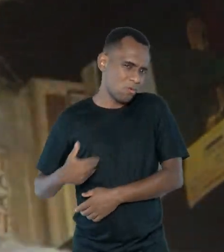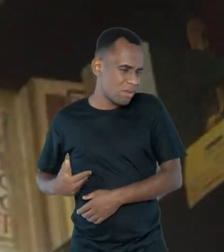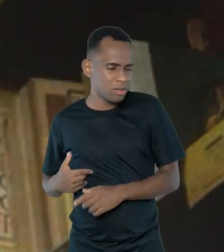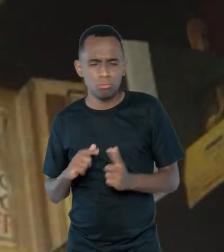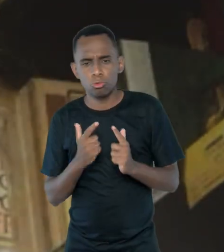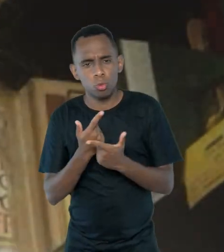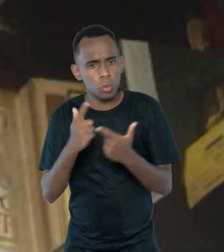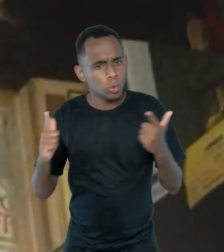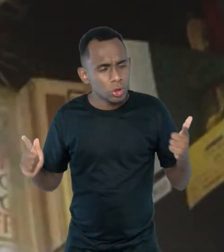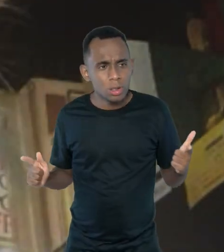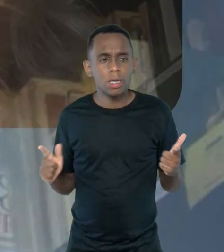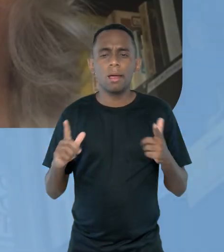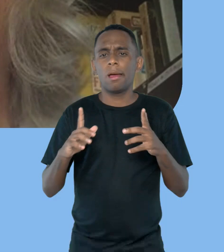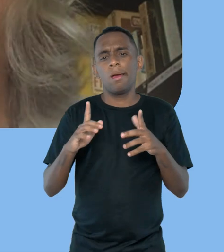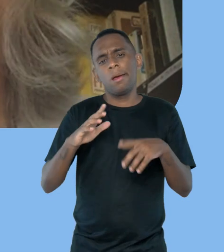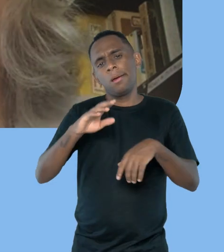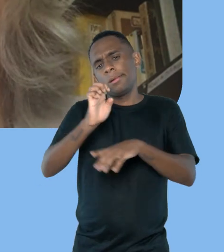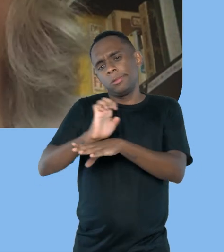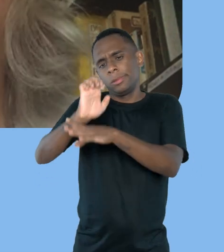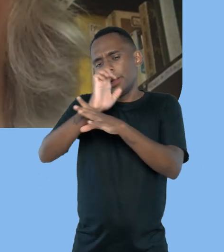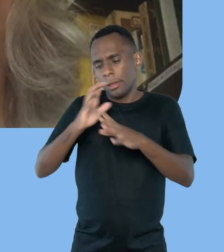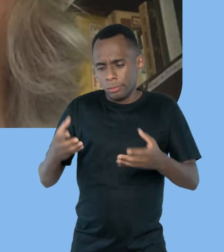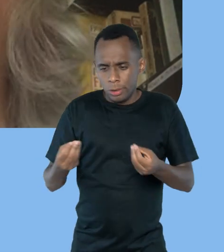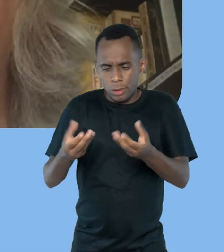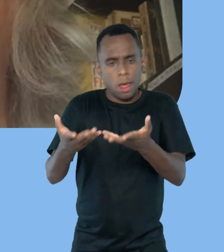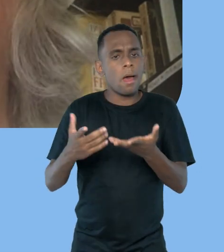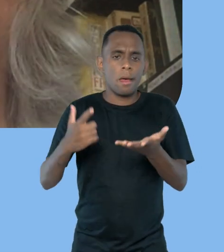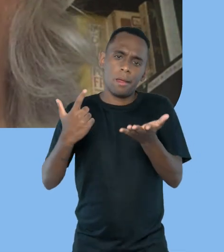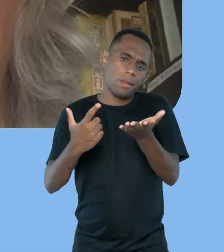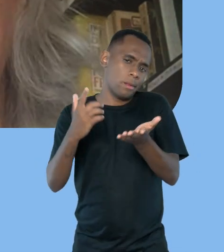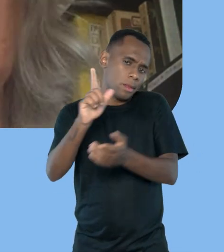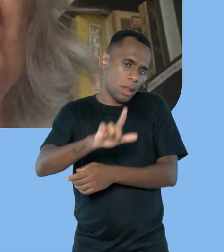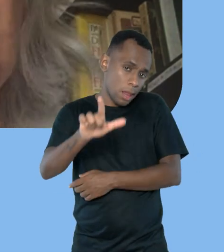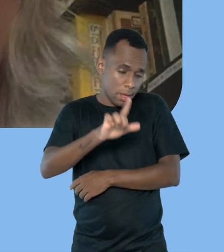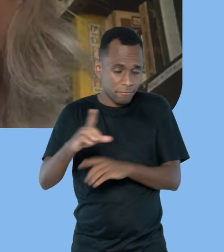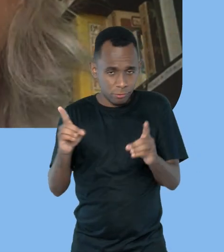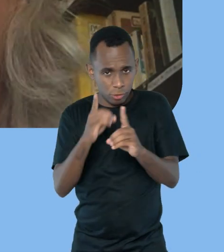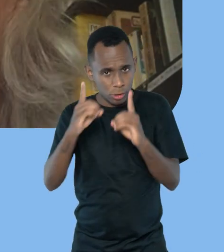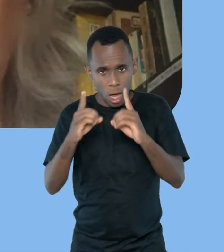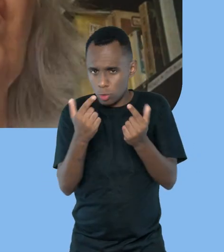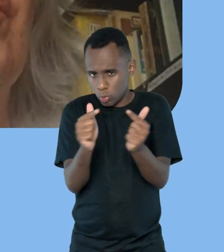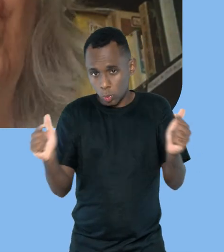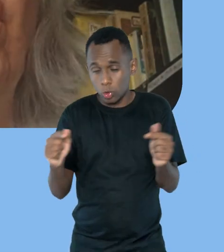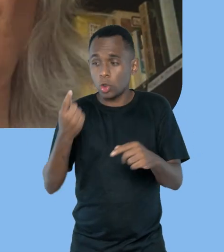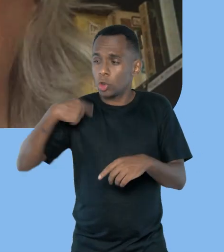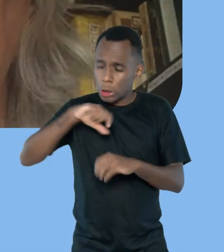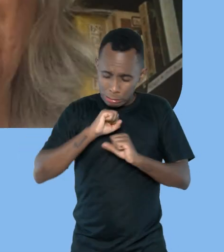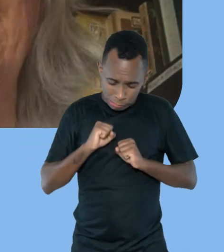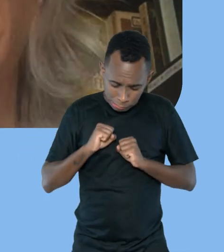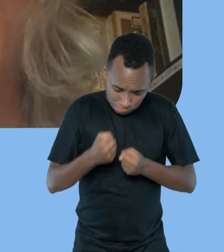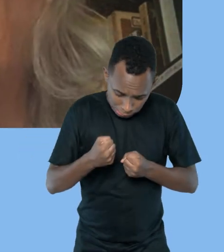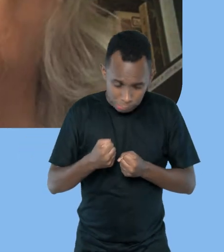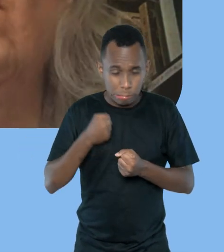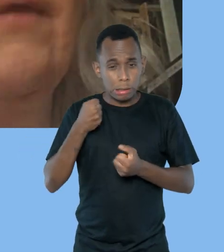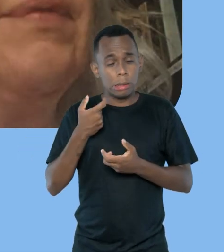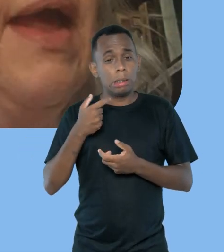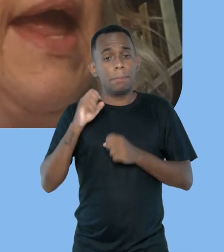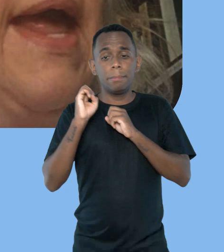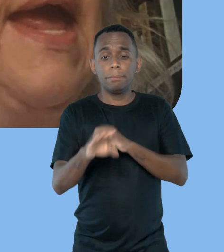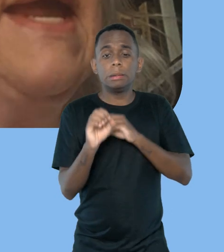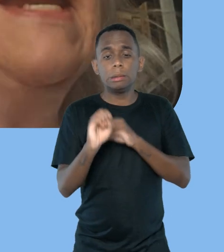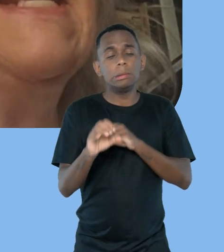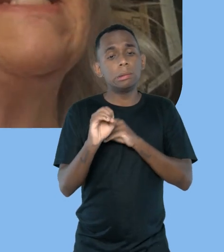governamentais, programas de Estado para livro didático nem literatura. Então, a gente fazia um grande esforço para dar